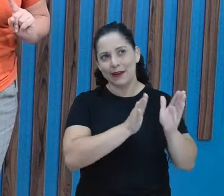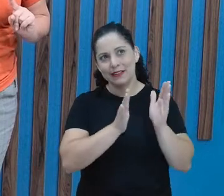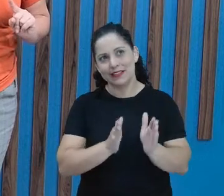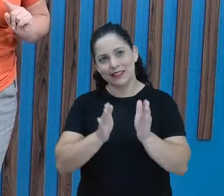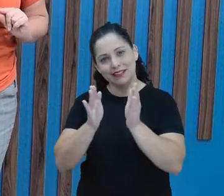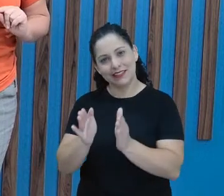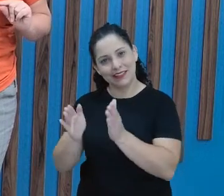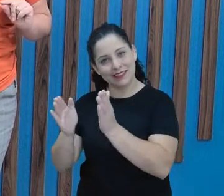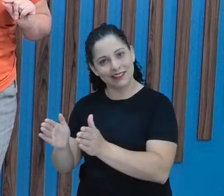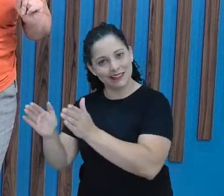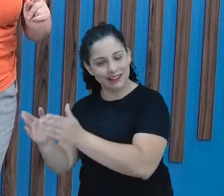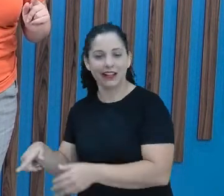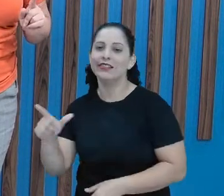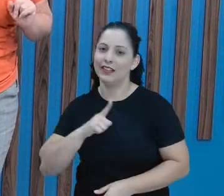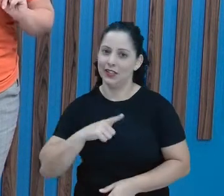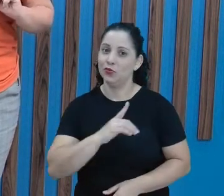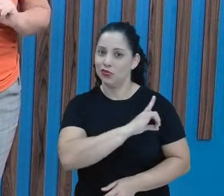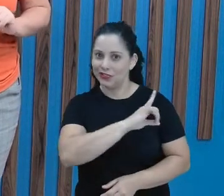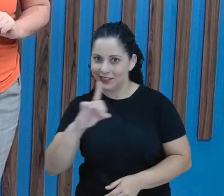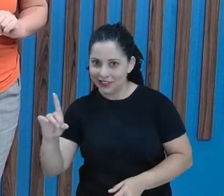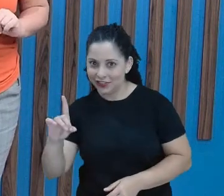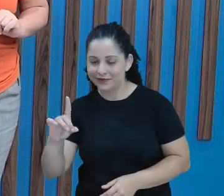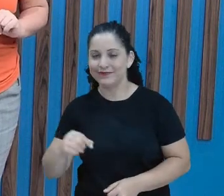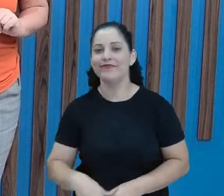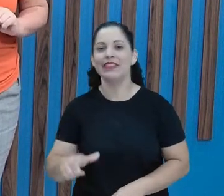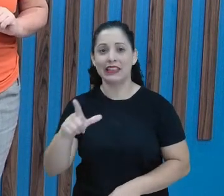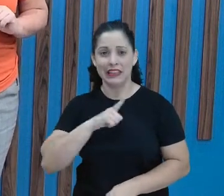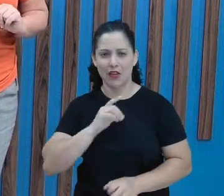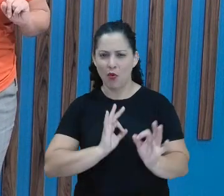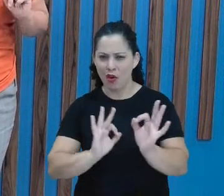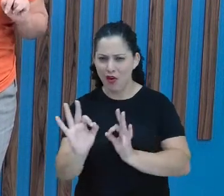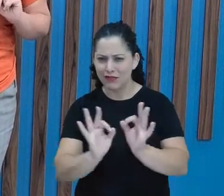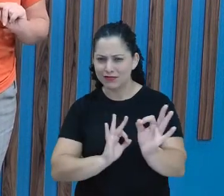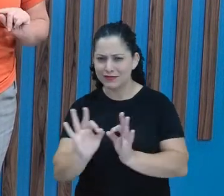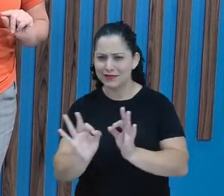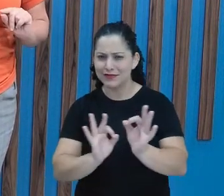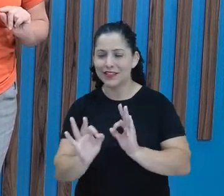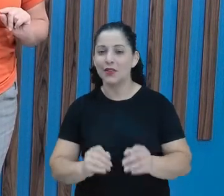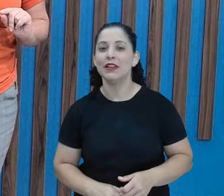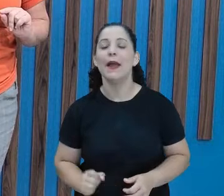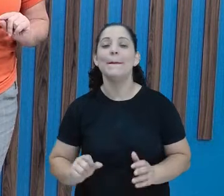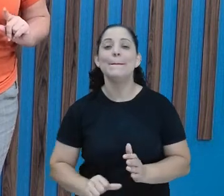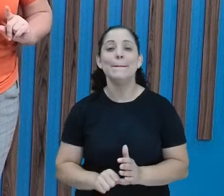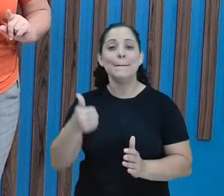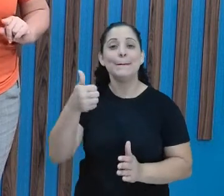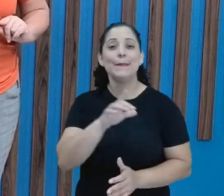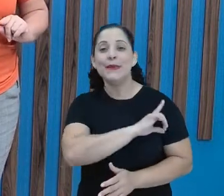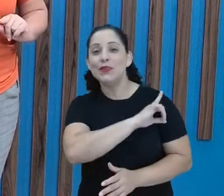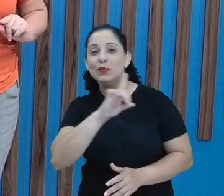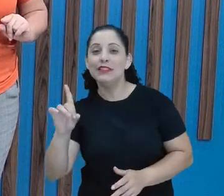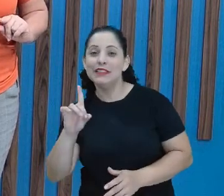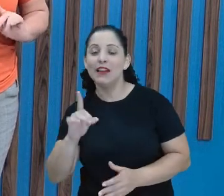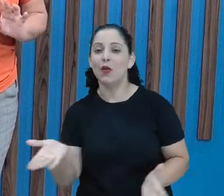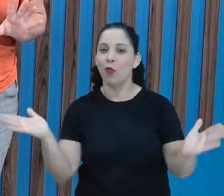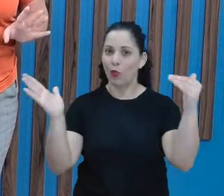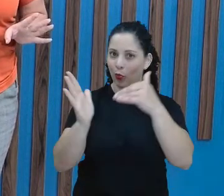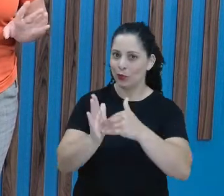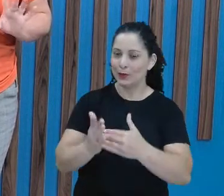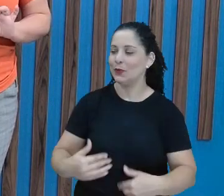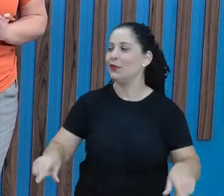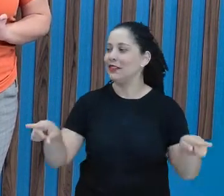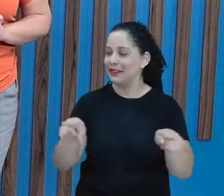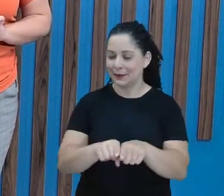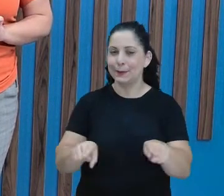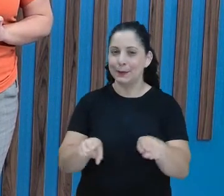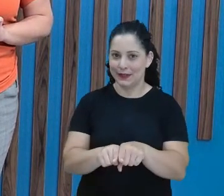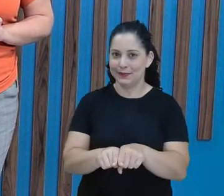aí que existem os dias da semana e que tem uma ordem, que é o primeiro dia da semana e o último.